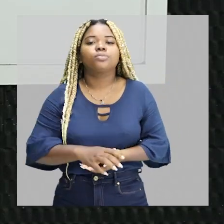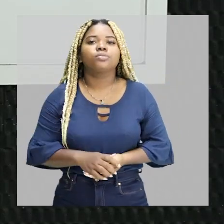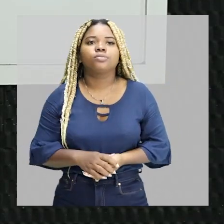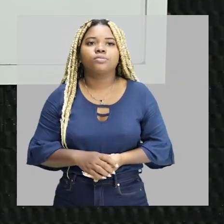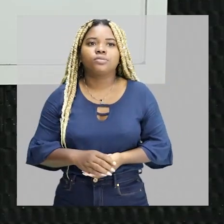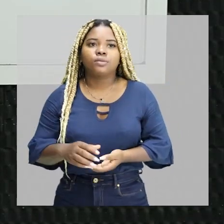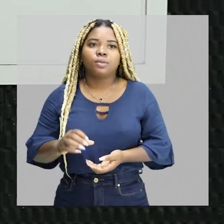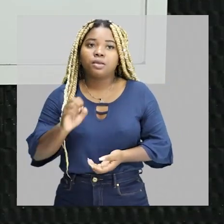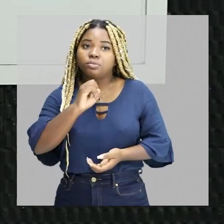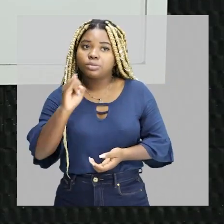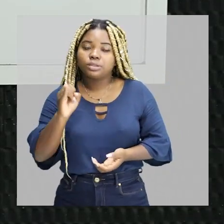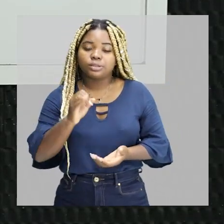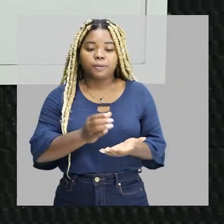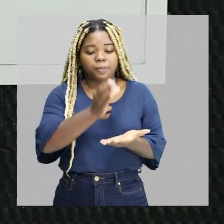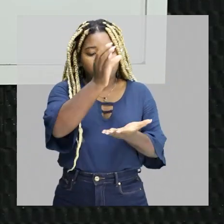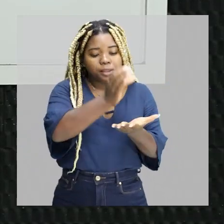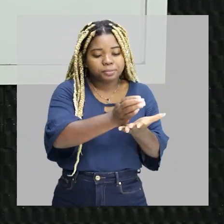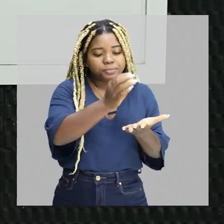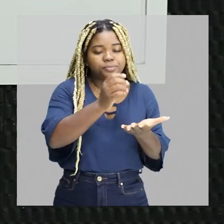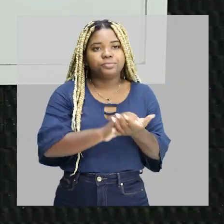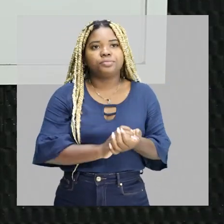aqui embaixo,